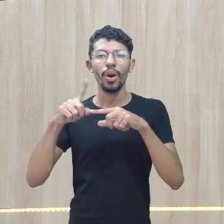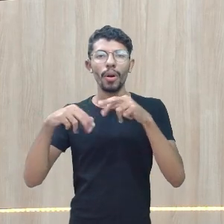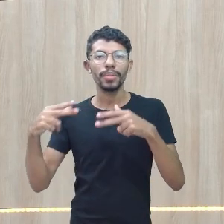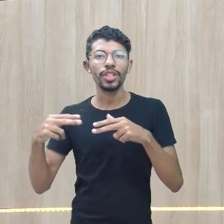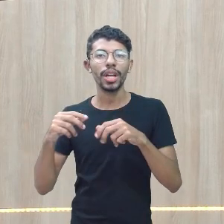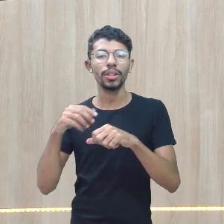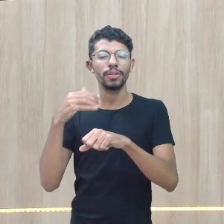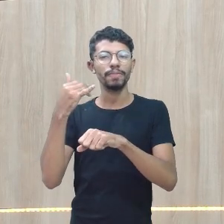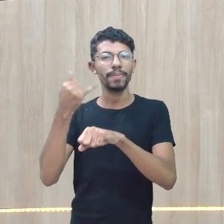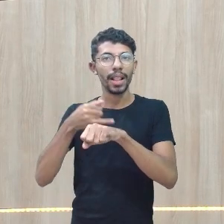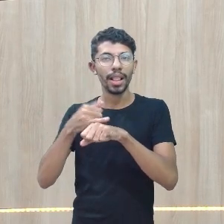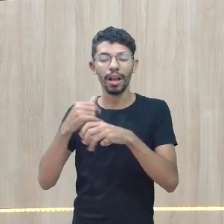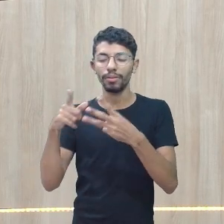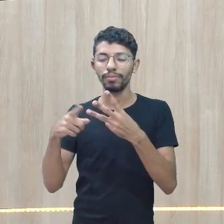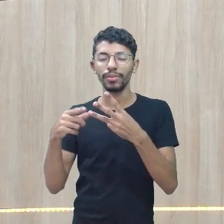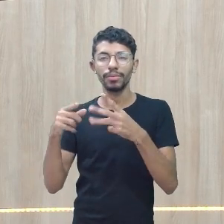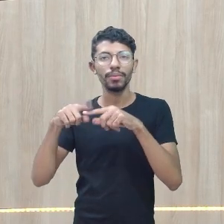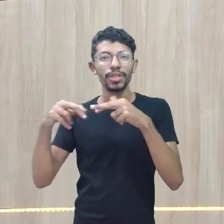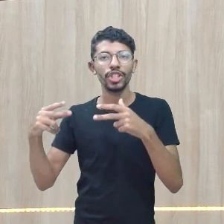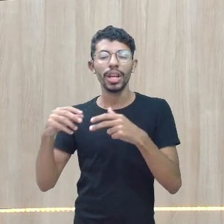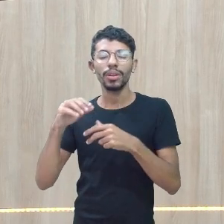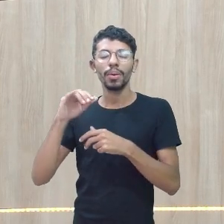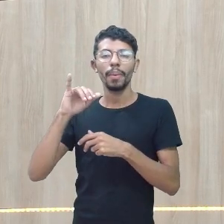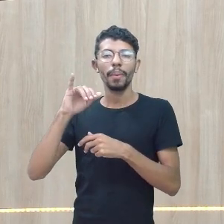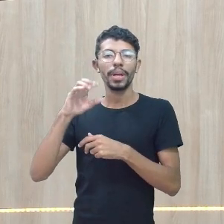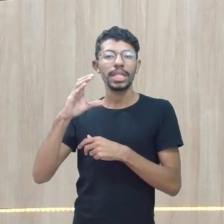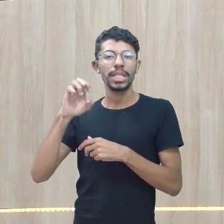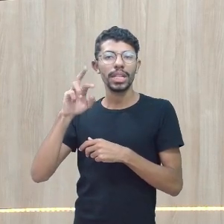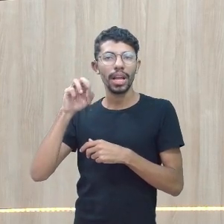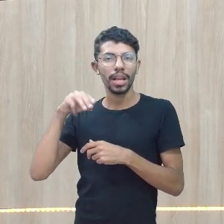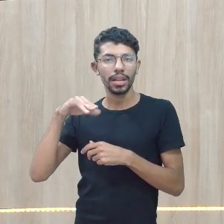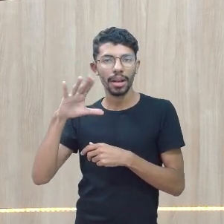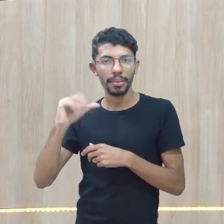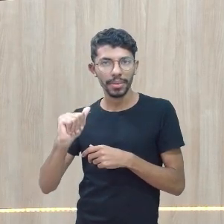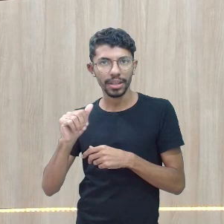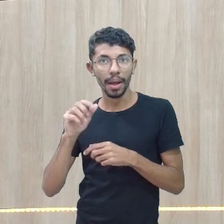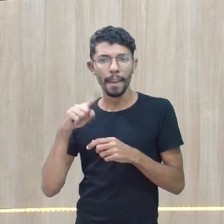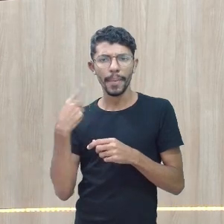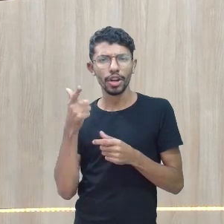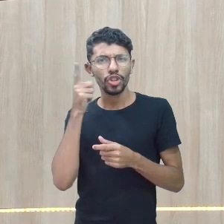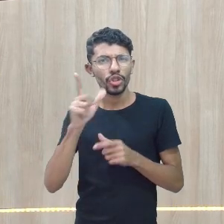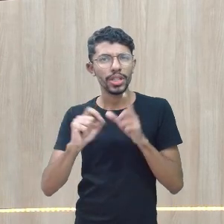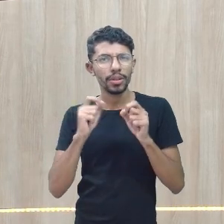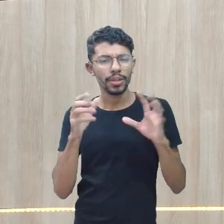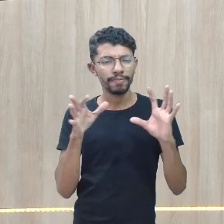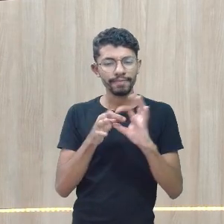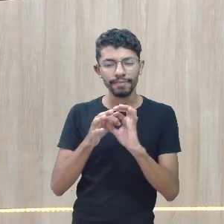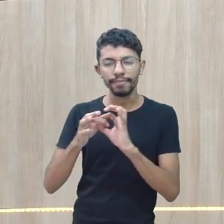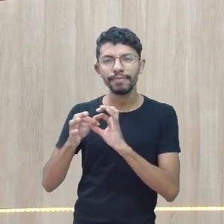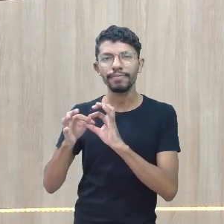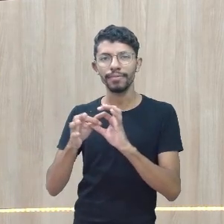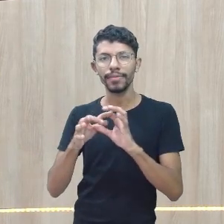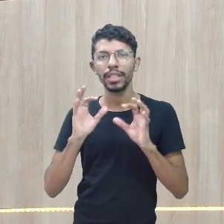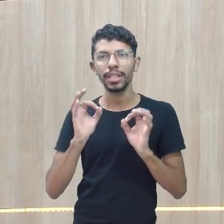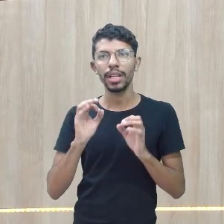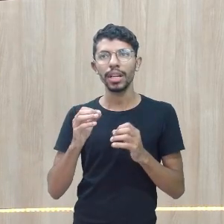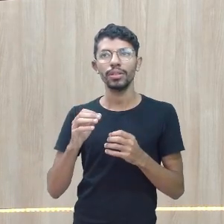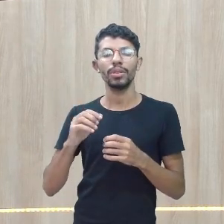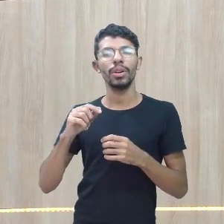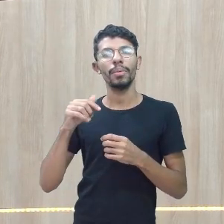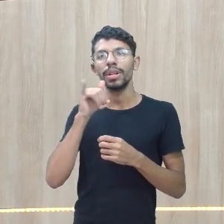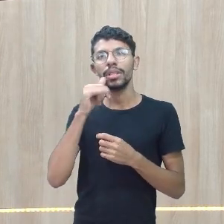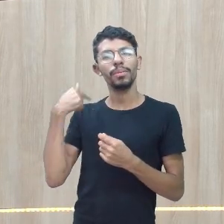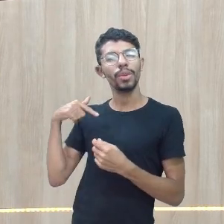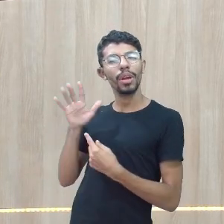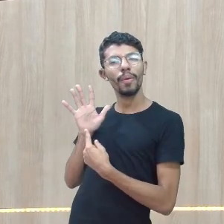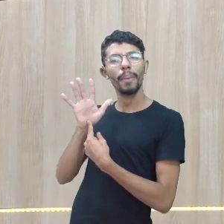de cerâmica, né? Para que a gente possa fazer essa relação. Que relação? Na medida que eu for apresentando aqui, você vai fazer